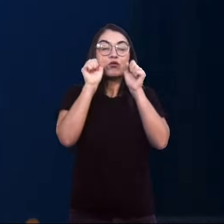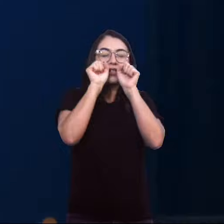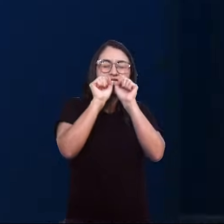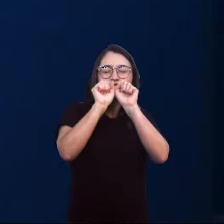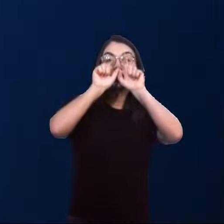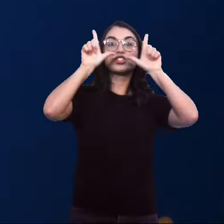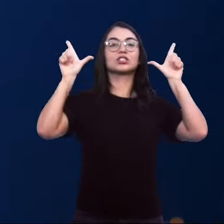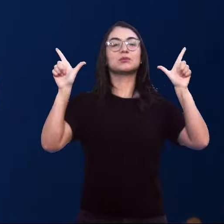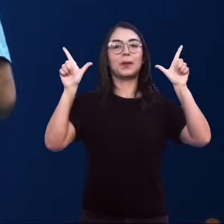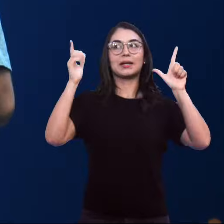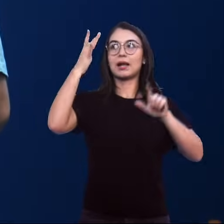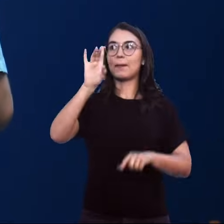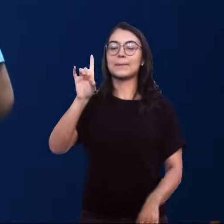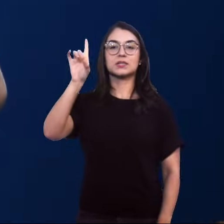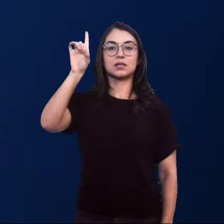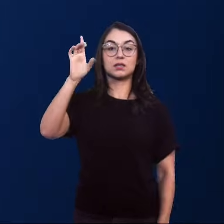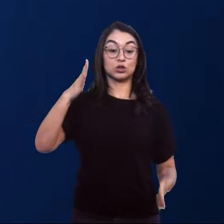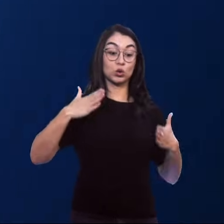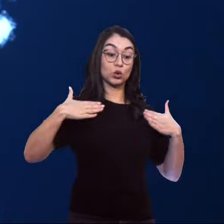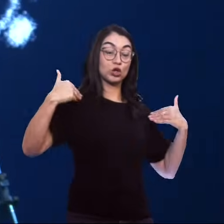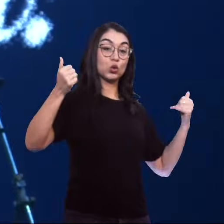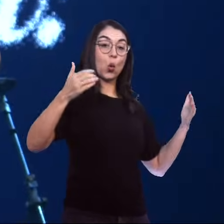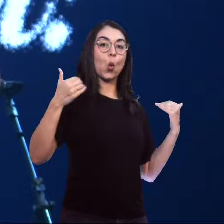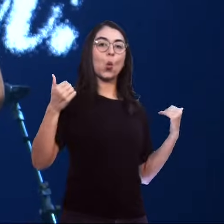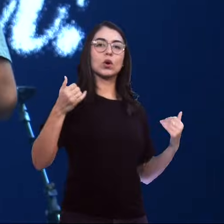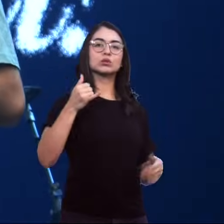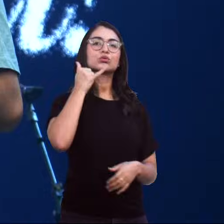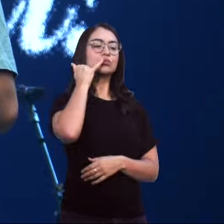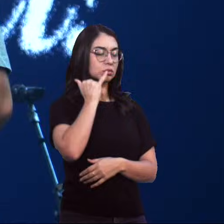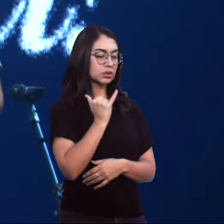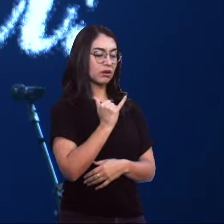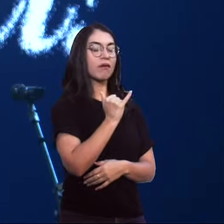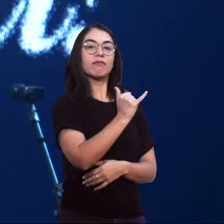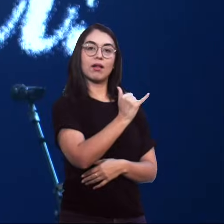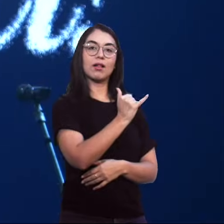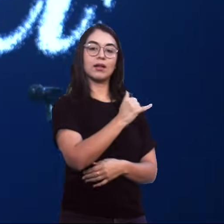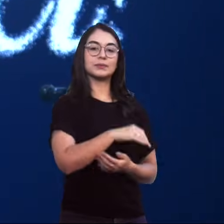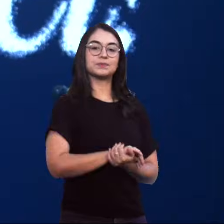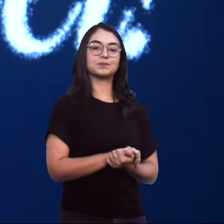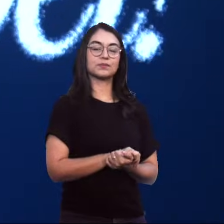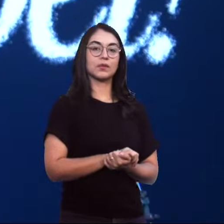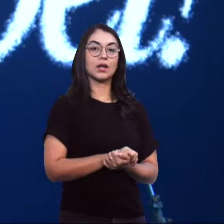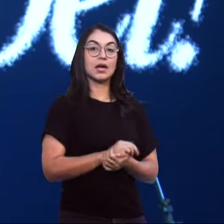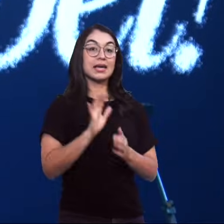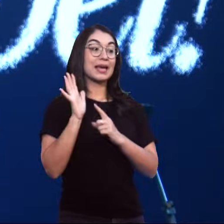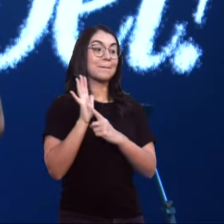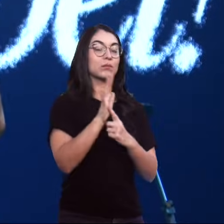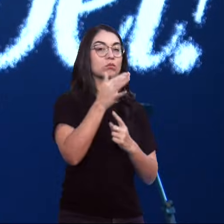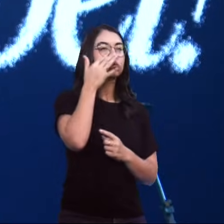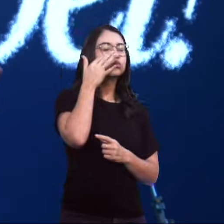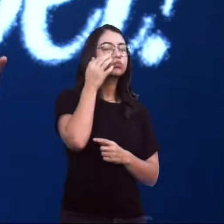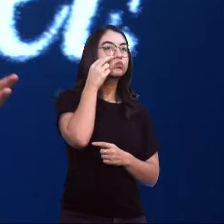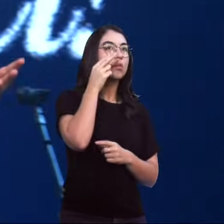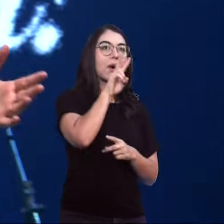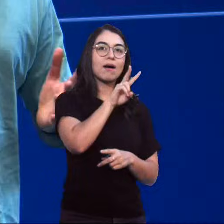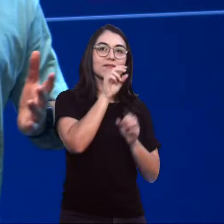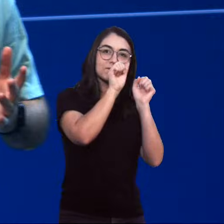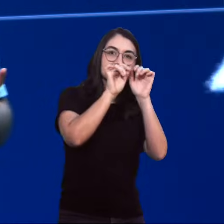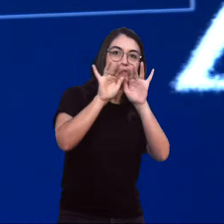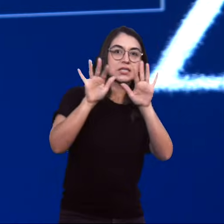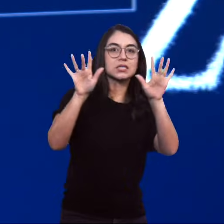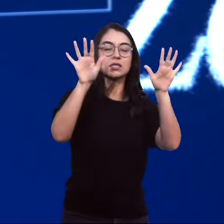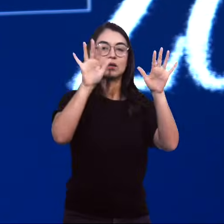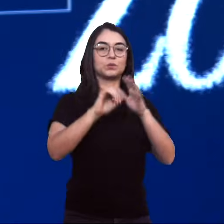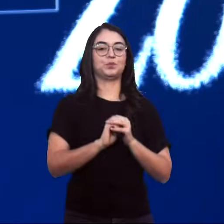pelo Senhor, e um anjo começa a trazer uma visão para ele. E a visão era a